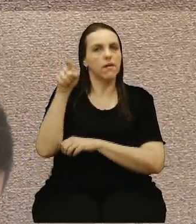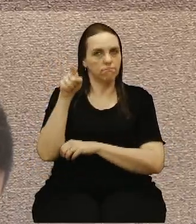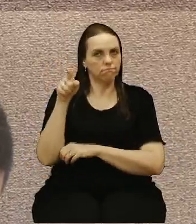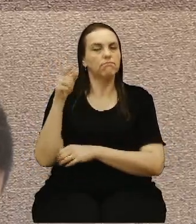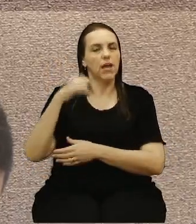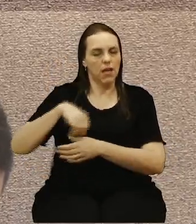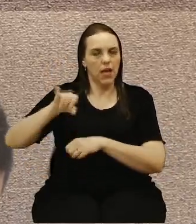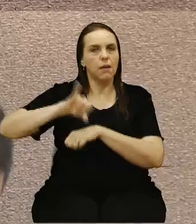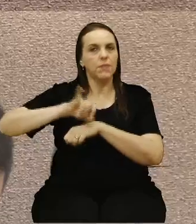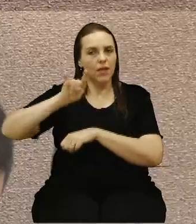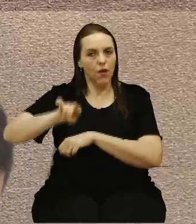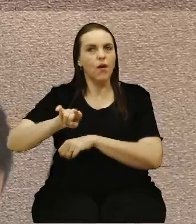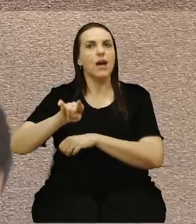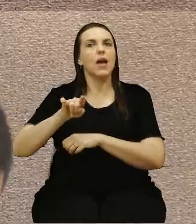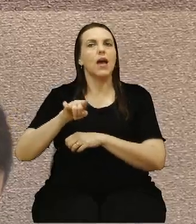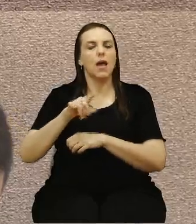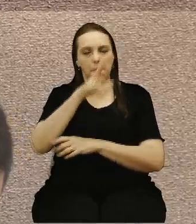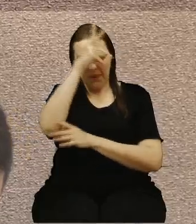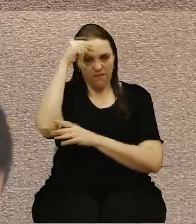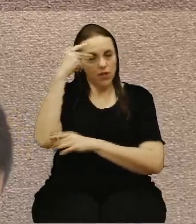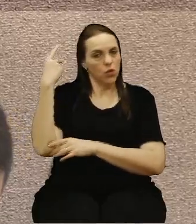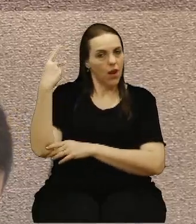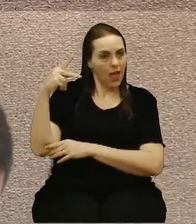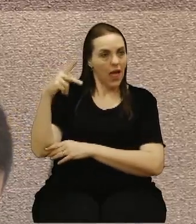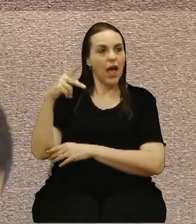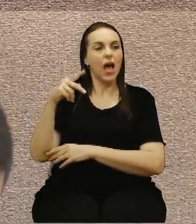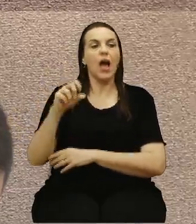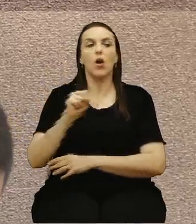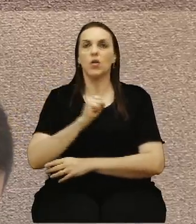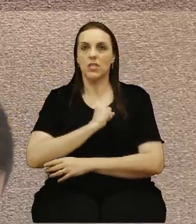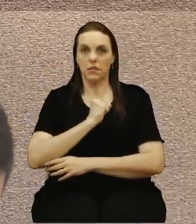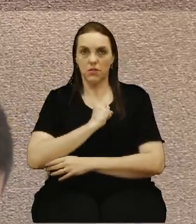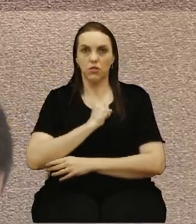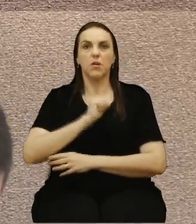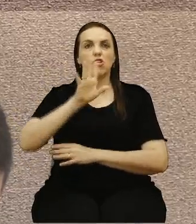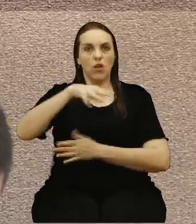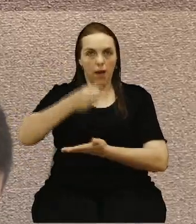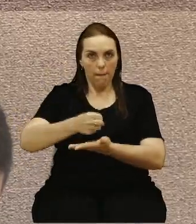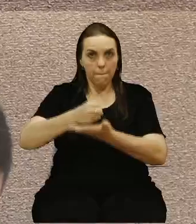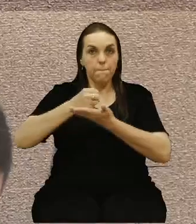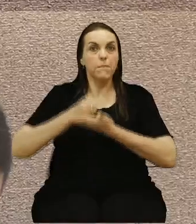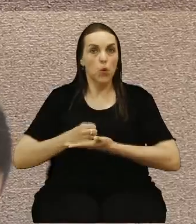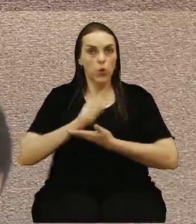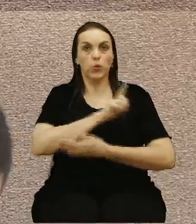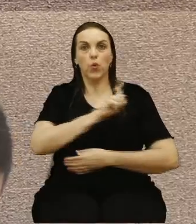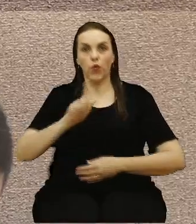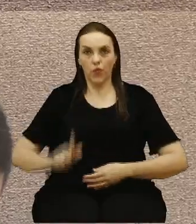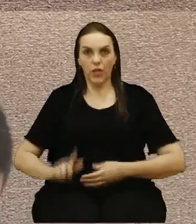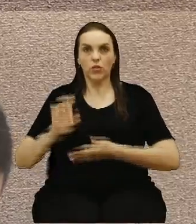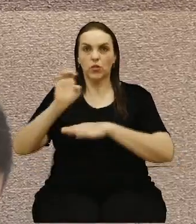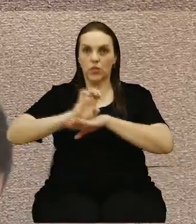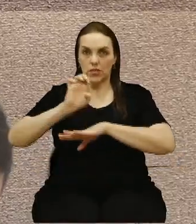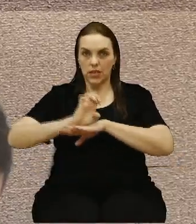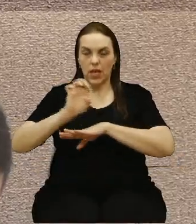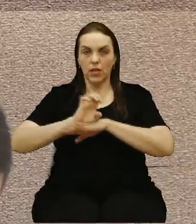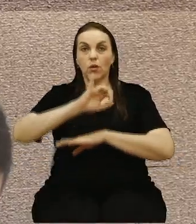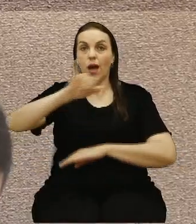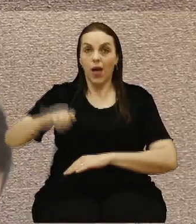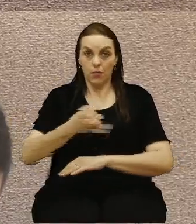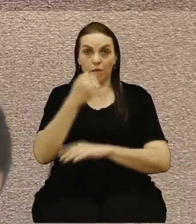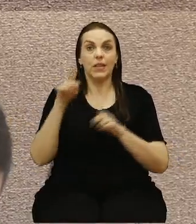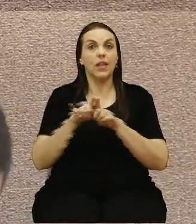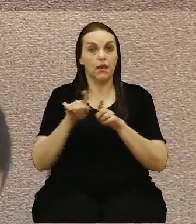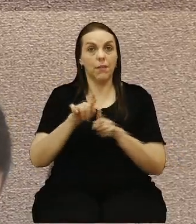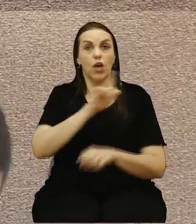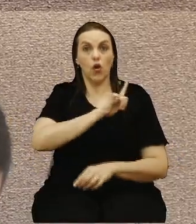prefeito Sebastião Melo já solicitou apoio do governo estadual. Aproveitar que o governador